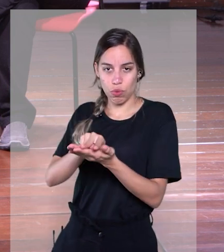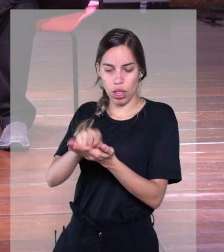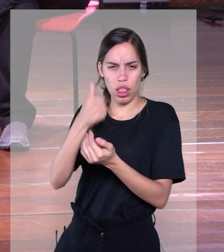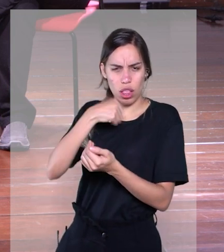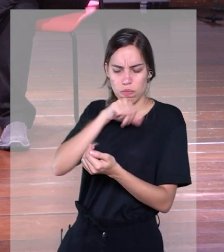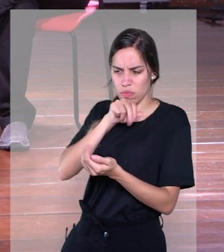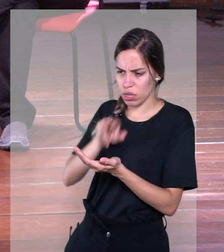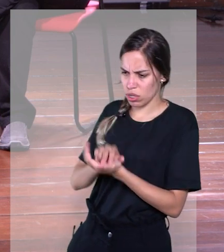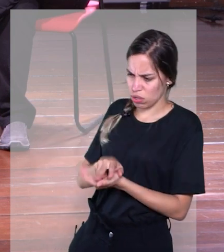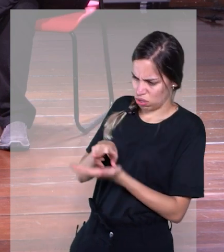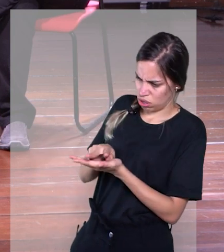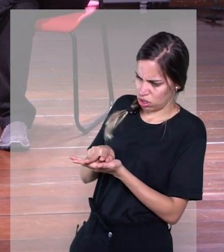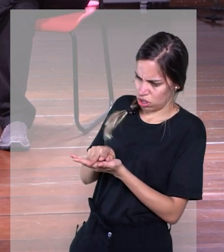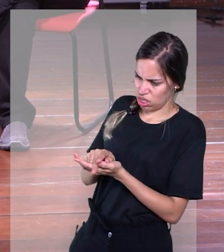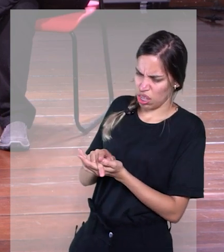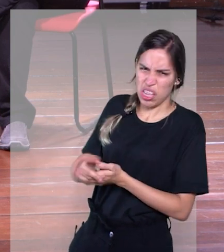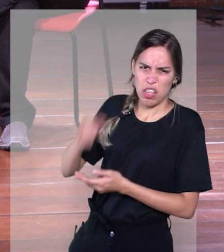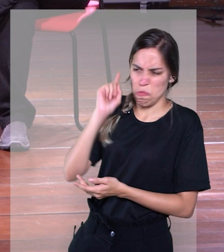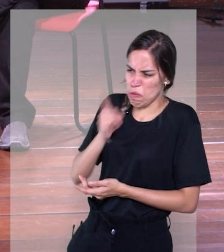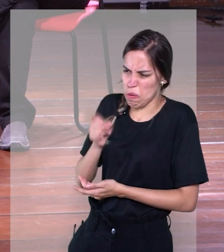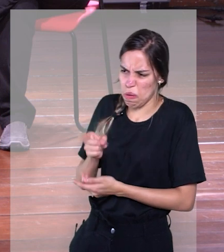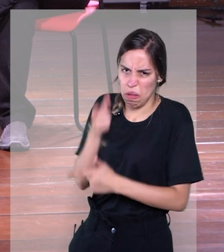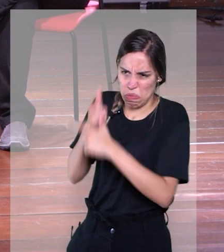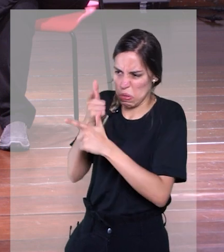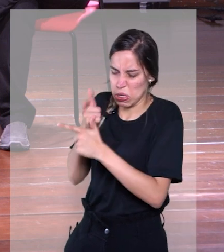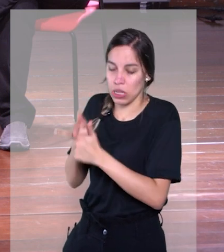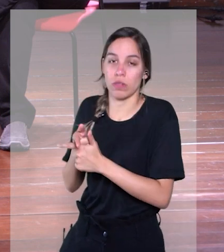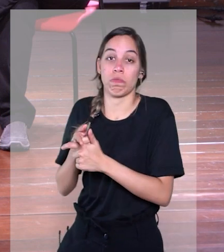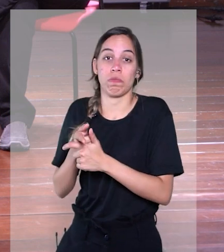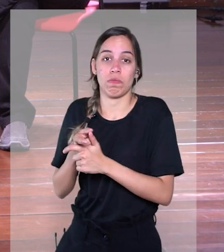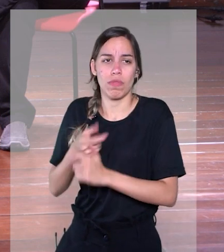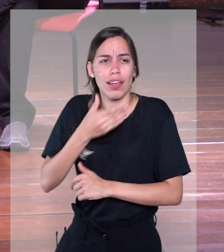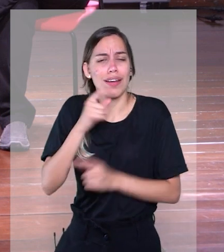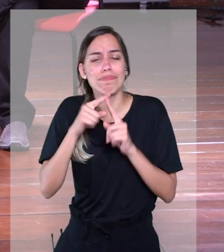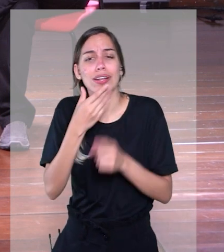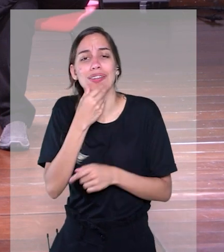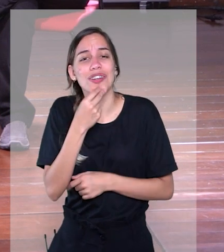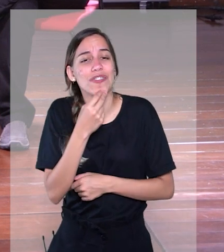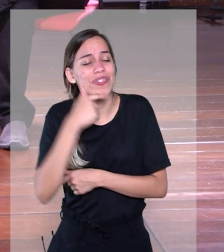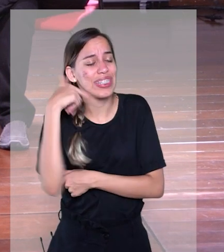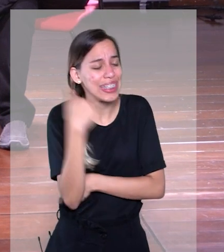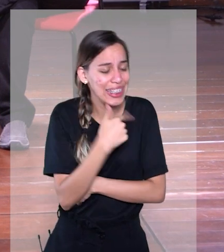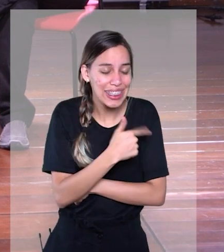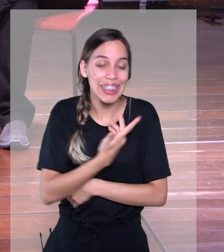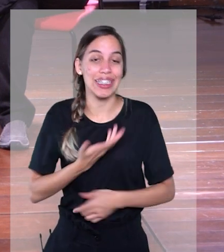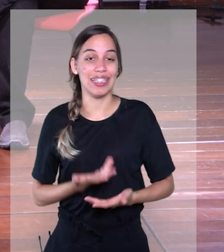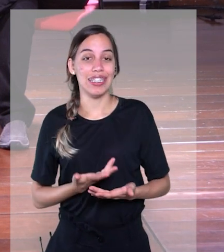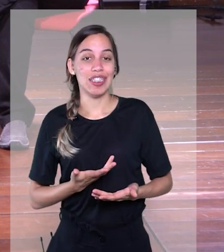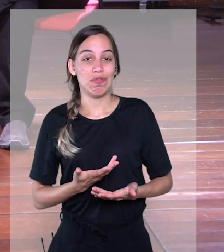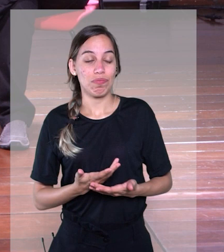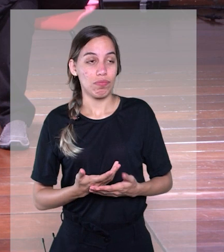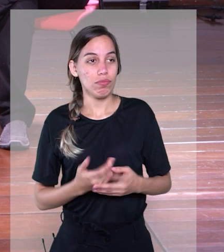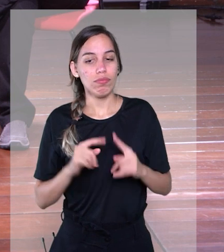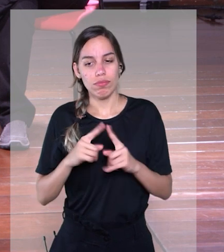gostou nada, deu uma bronca no Rogério. E ele conta isso com bom humor. E depois, então, eles foram para